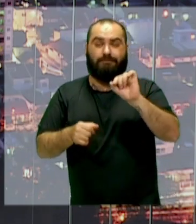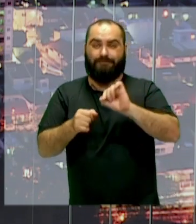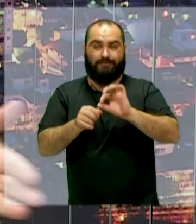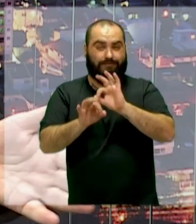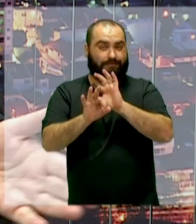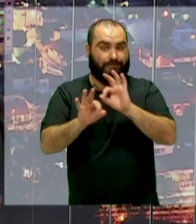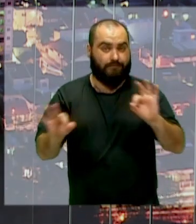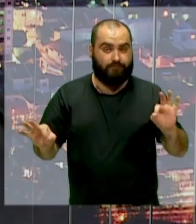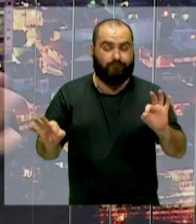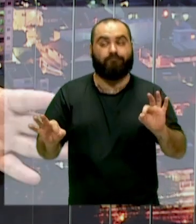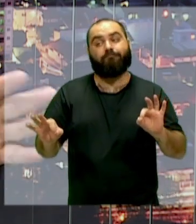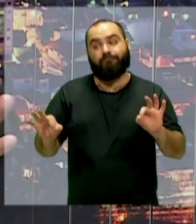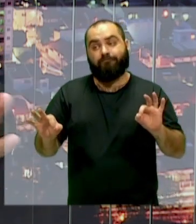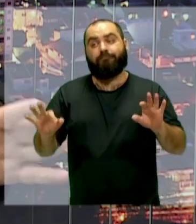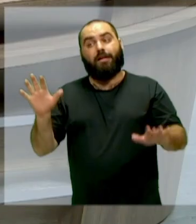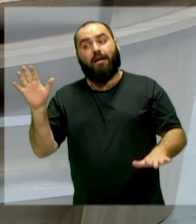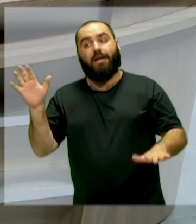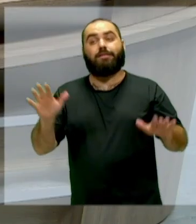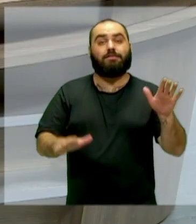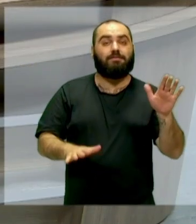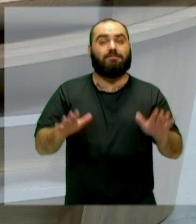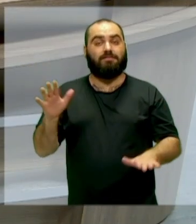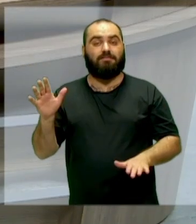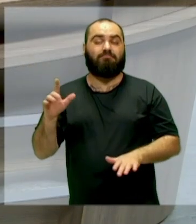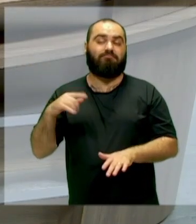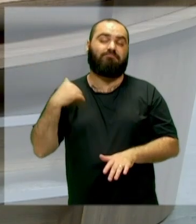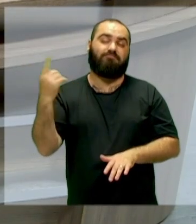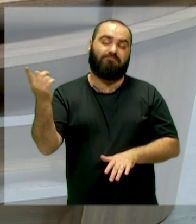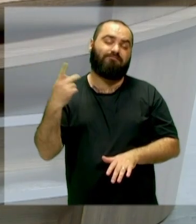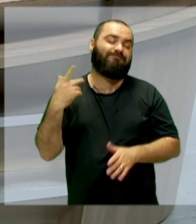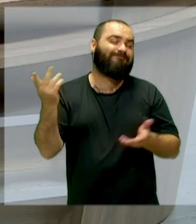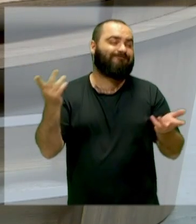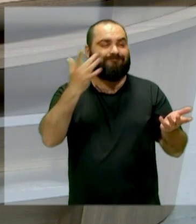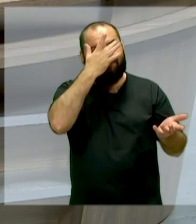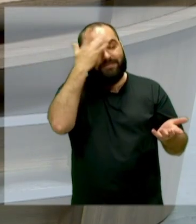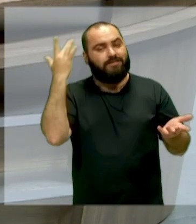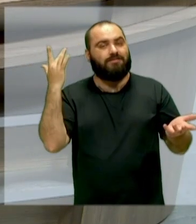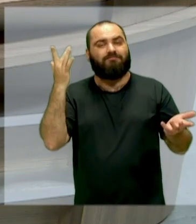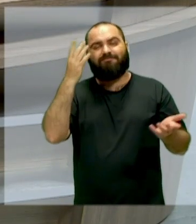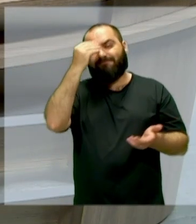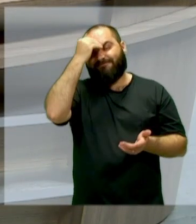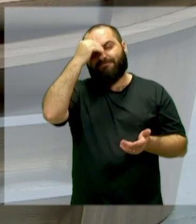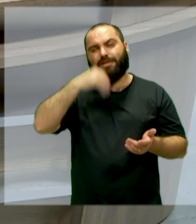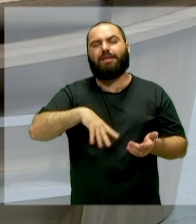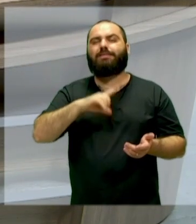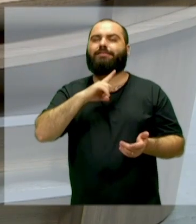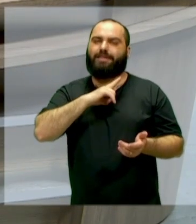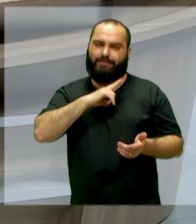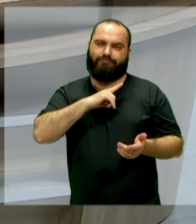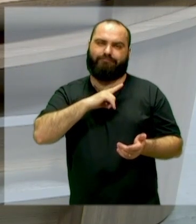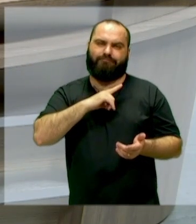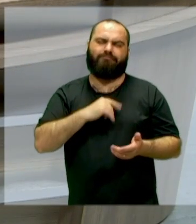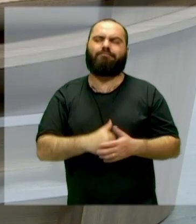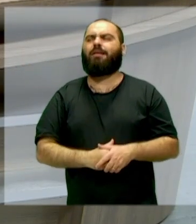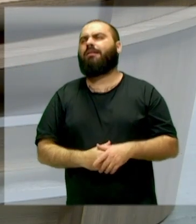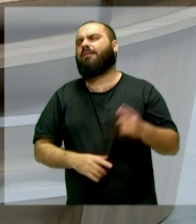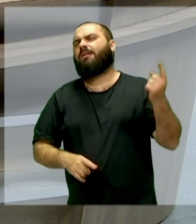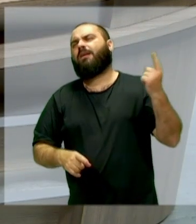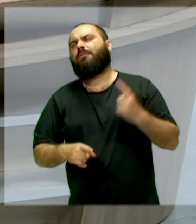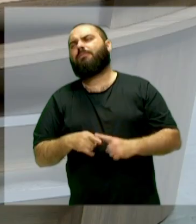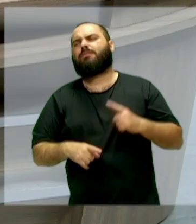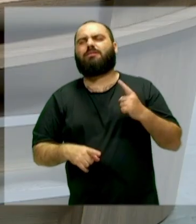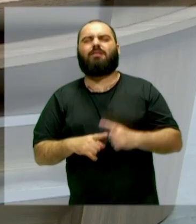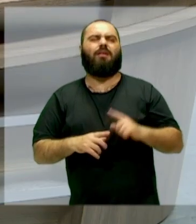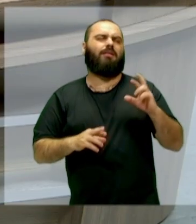também às vezes a gente relaxa né vamos falar sério né a maior parte das pessoas Relaxa Ah para que que eu vou